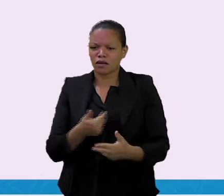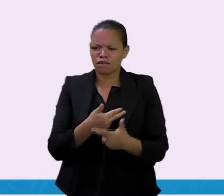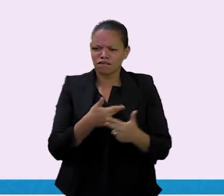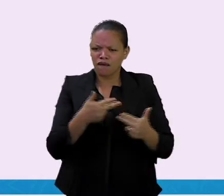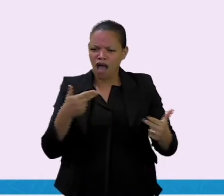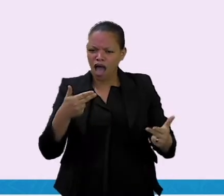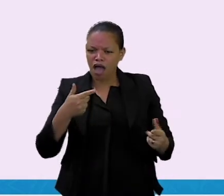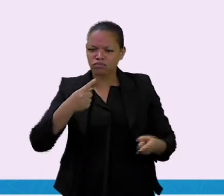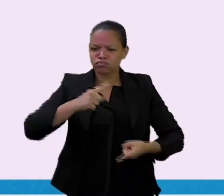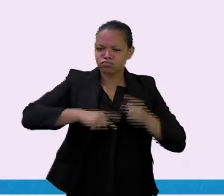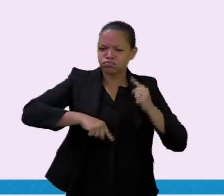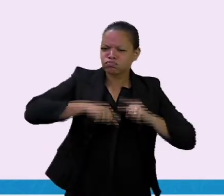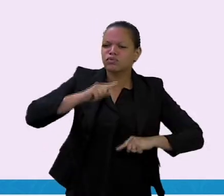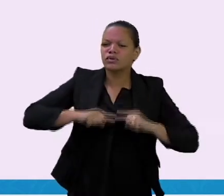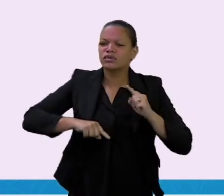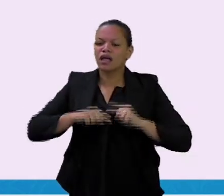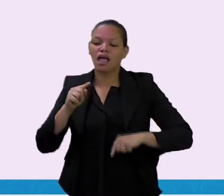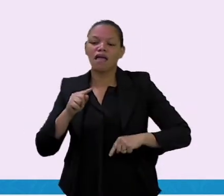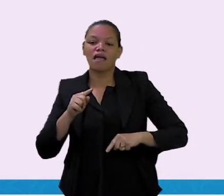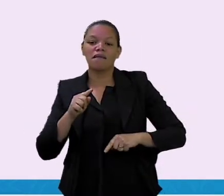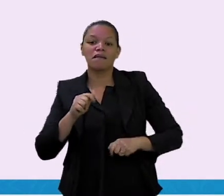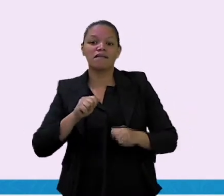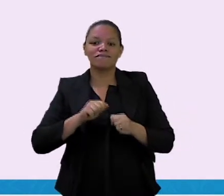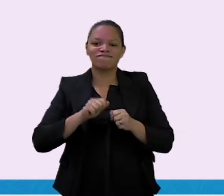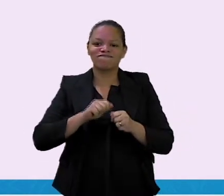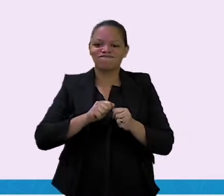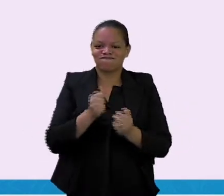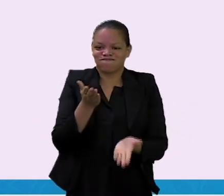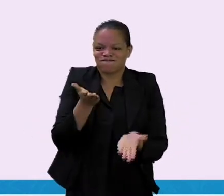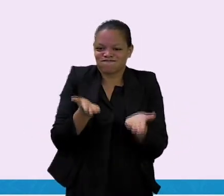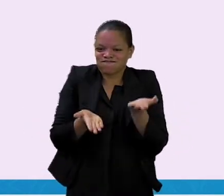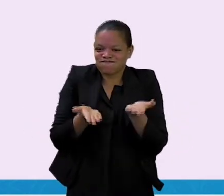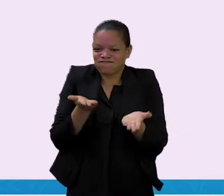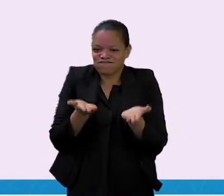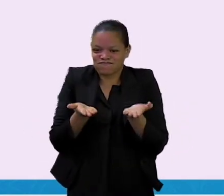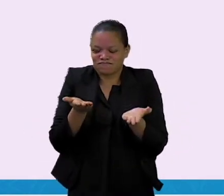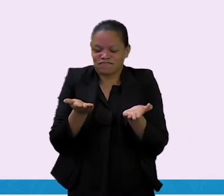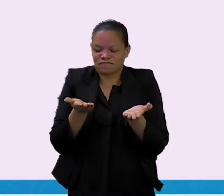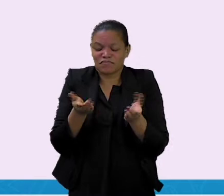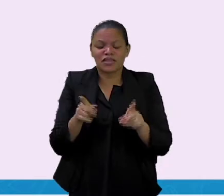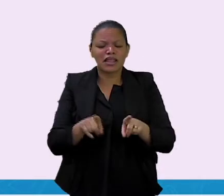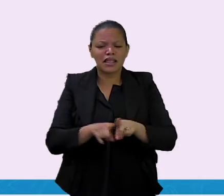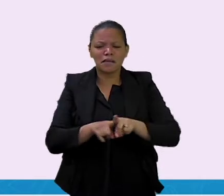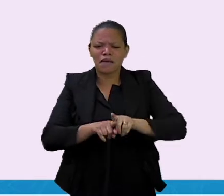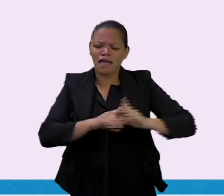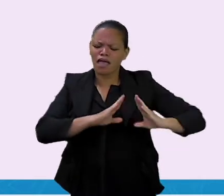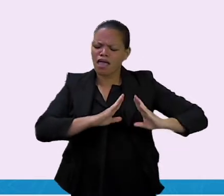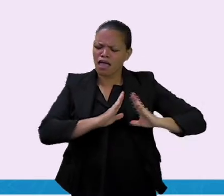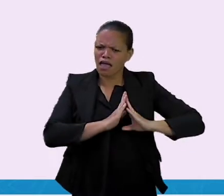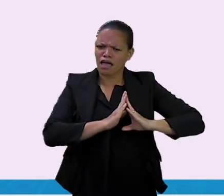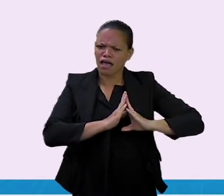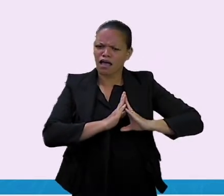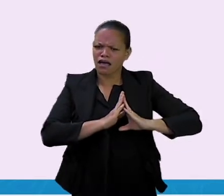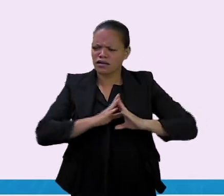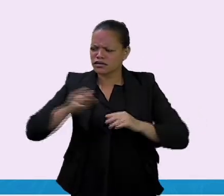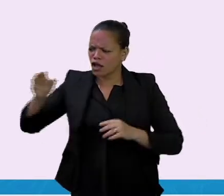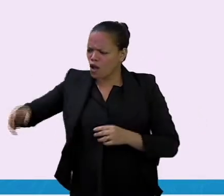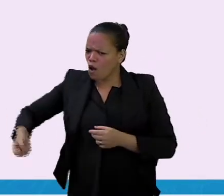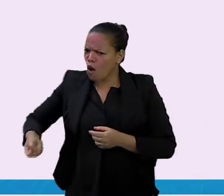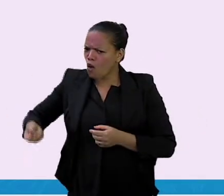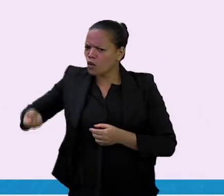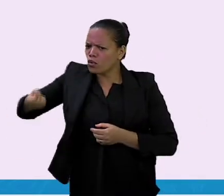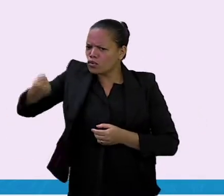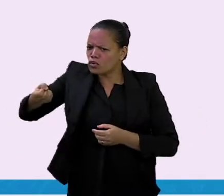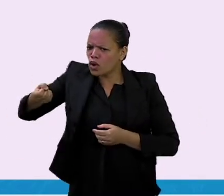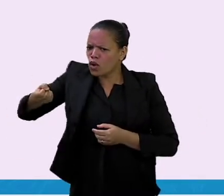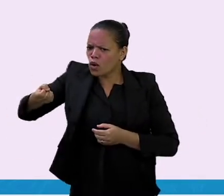massa. Quando você abre as sacolas de compras em sua casa, você consegue saber quais alimentos